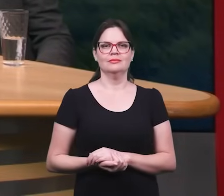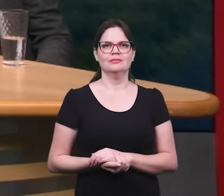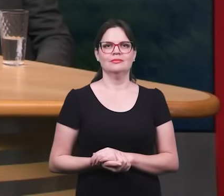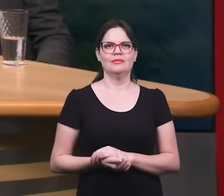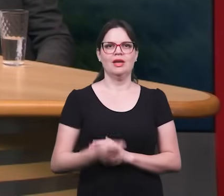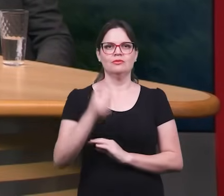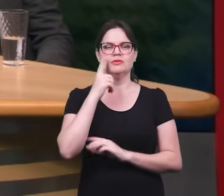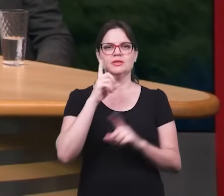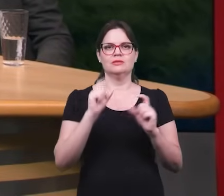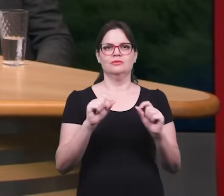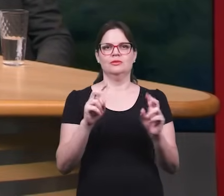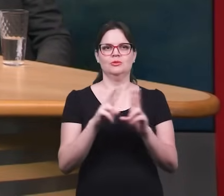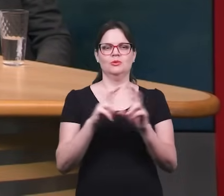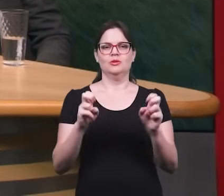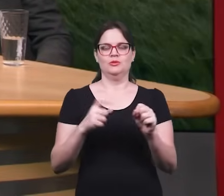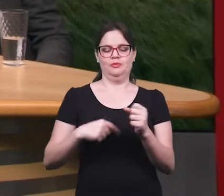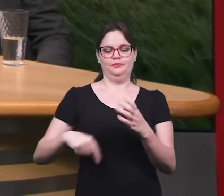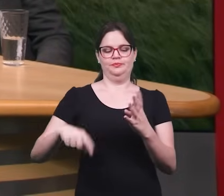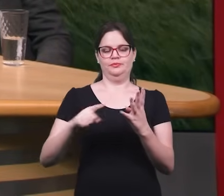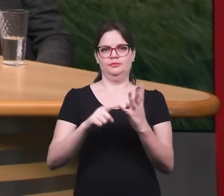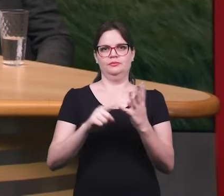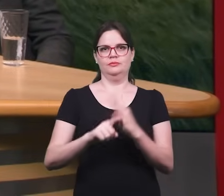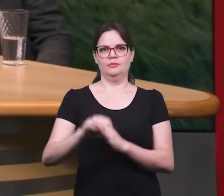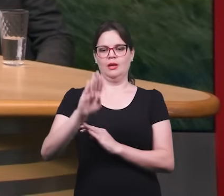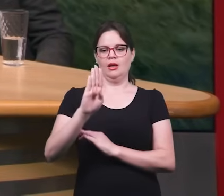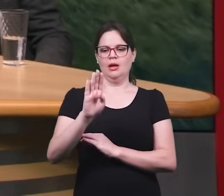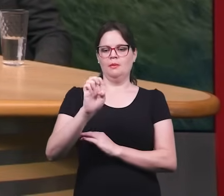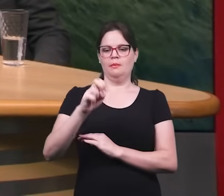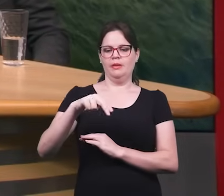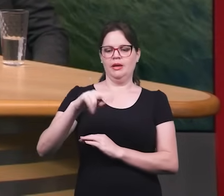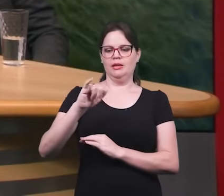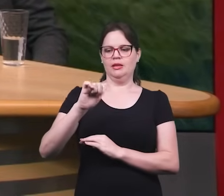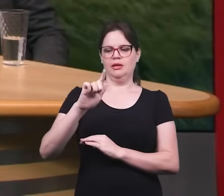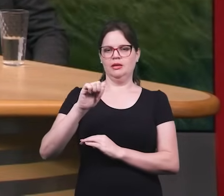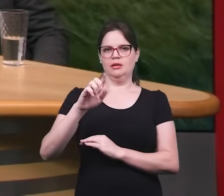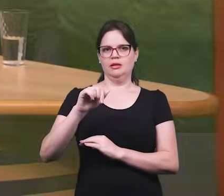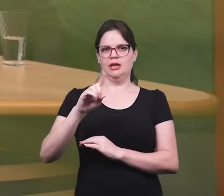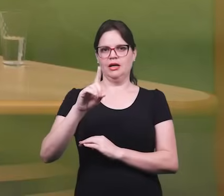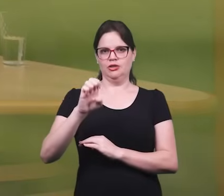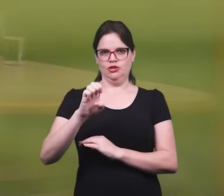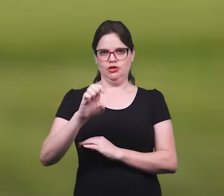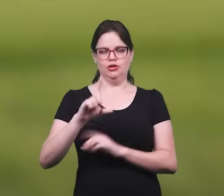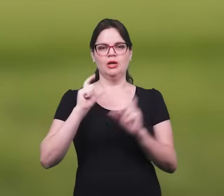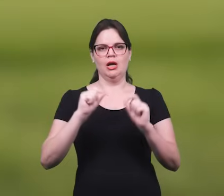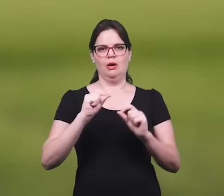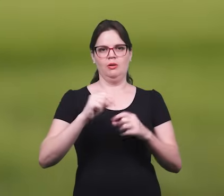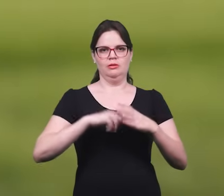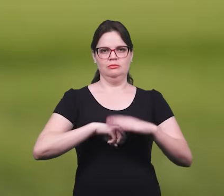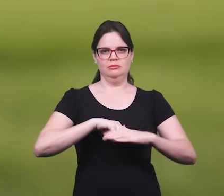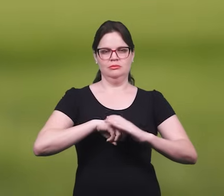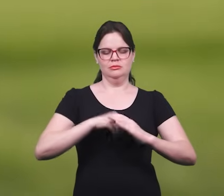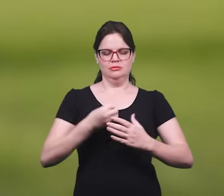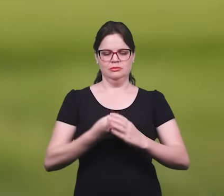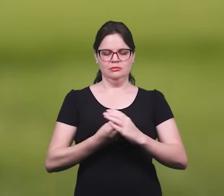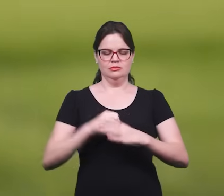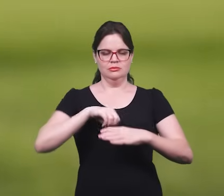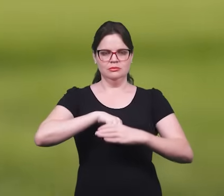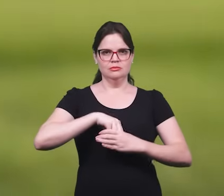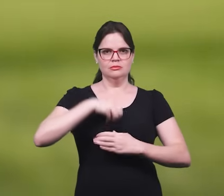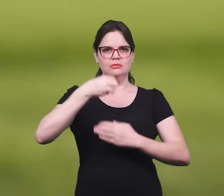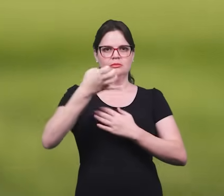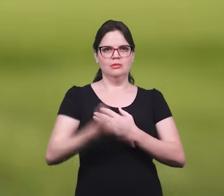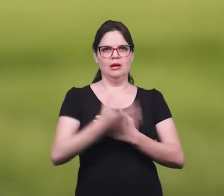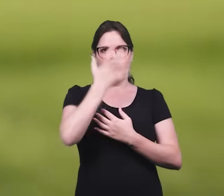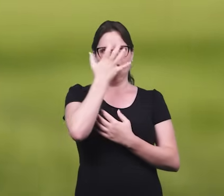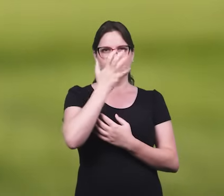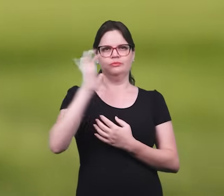você vê aqui n do fruto a benignidade em romanos 2:4 fala o seguinte Olha porque eh a bondade de Deus